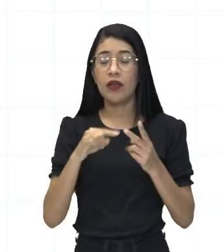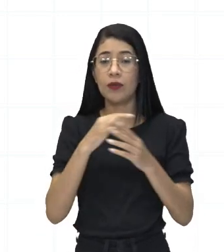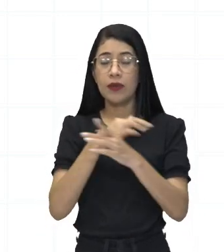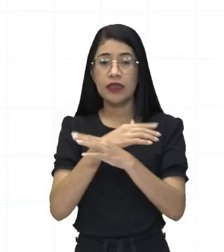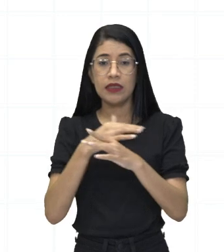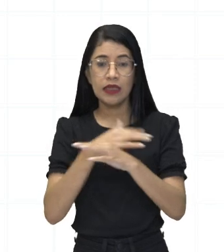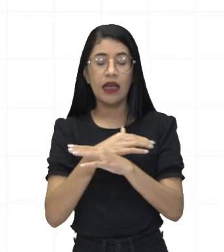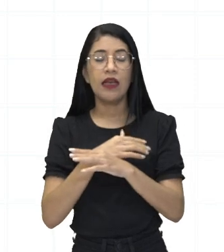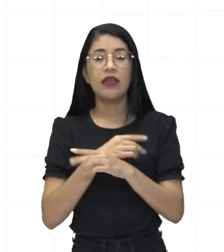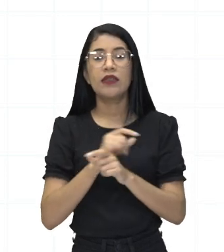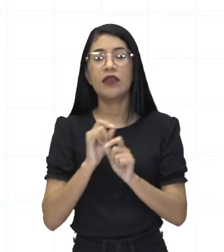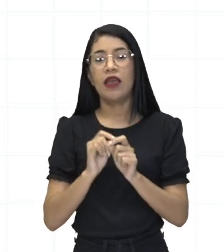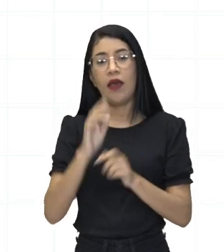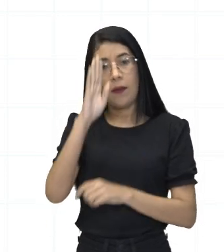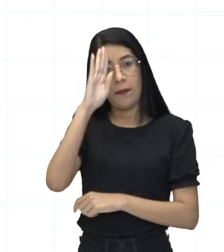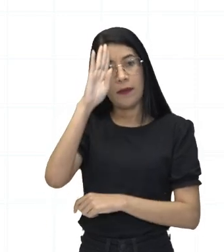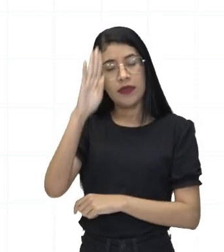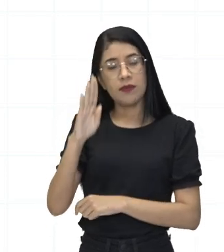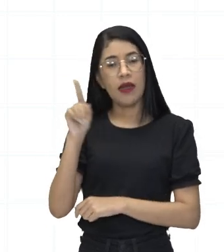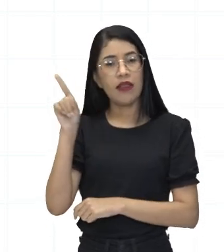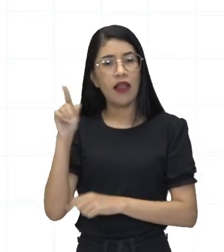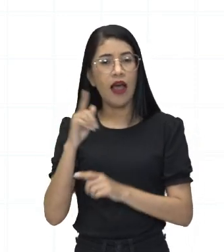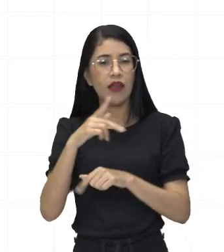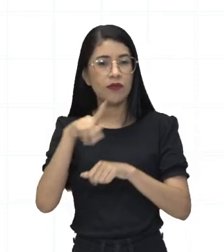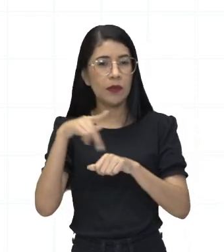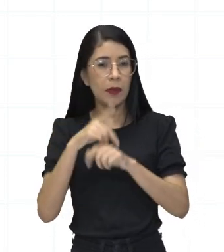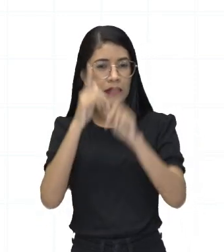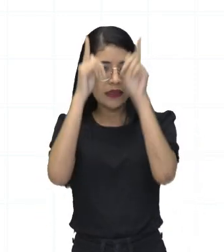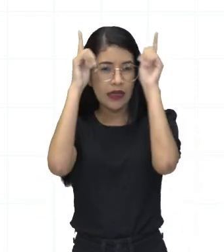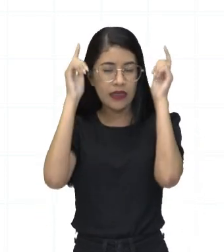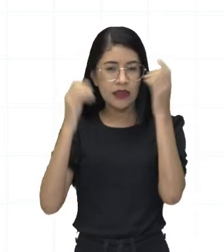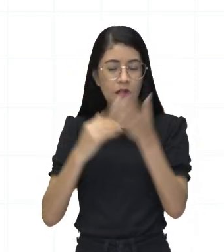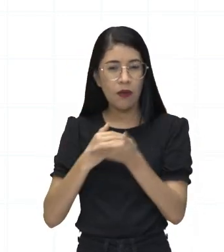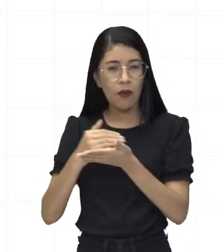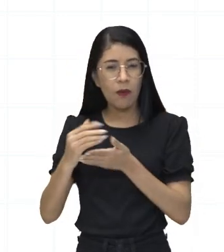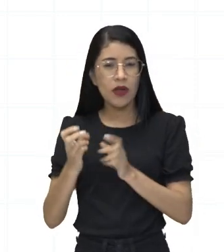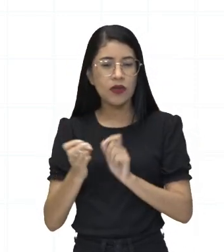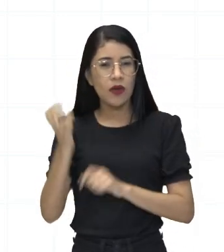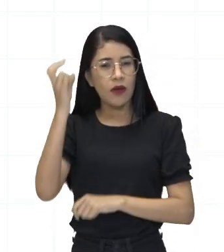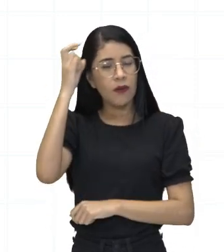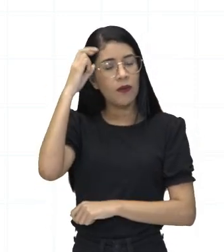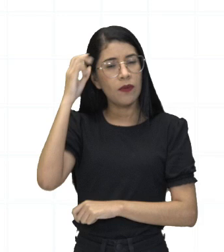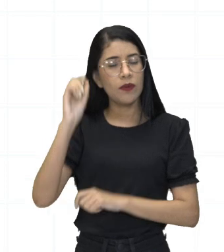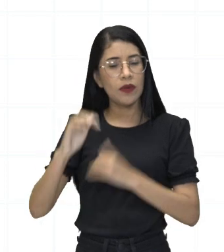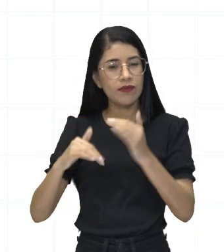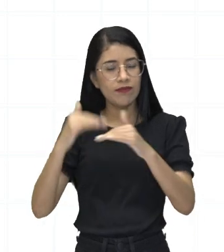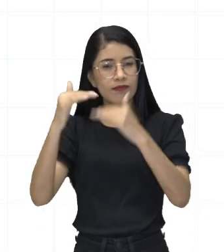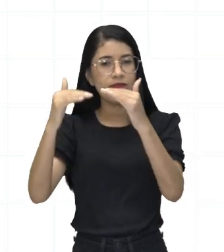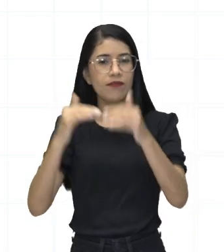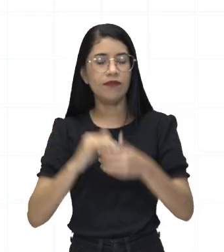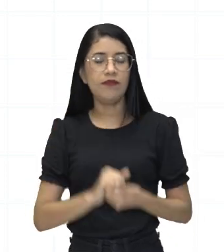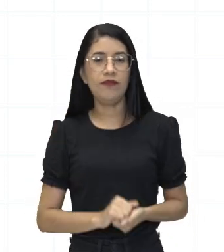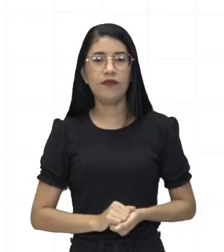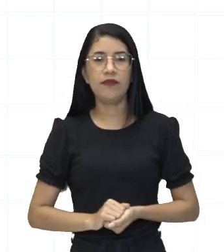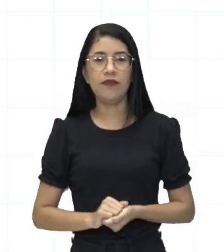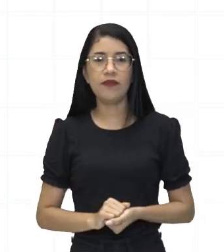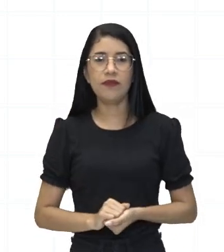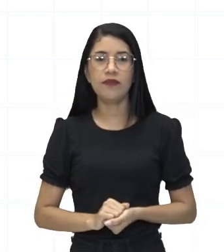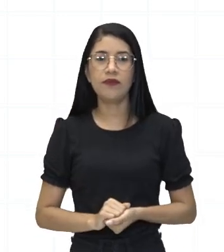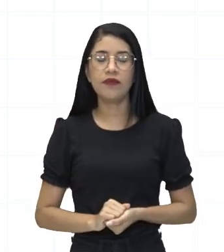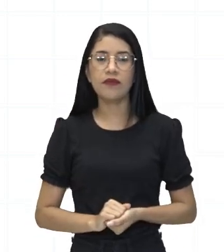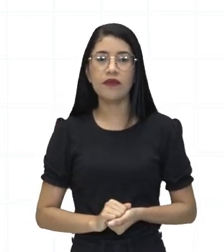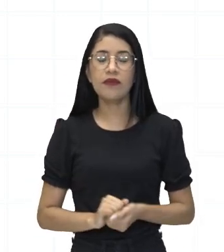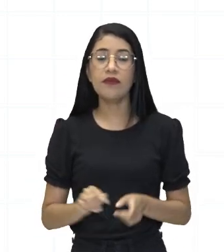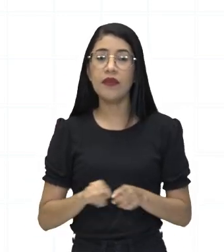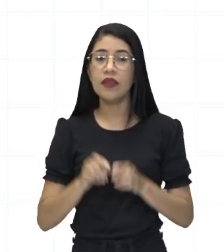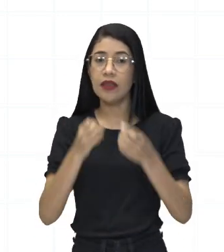São essas cidades-estados que foi o berço, da cultura, muito desenvolvimento. Então, e aí, falando sobre